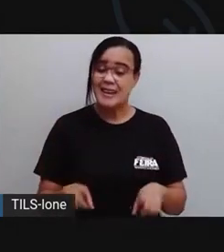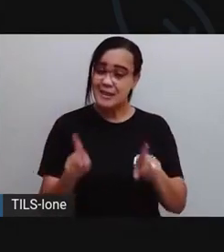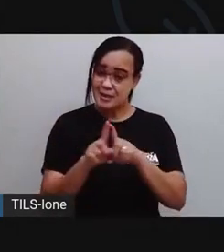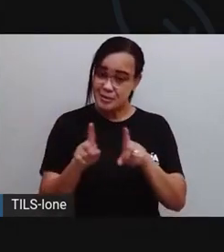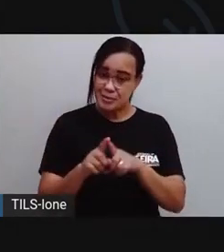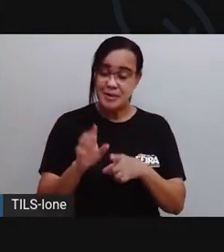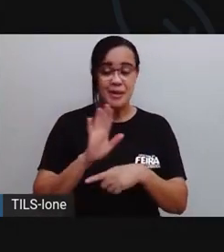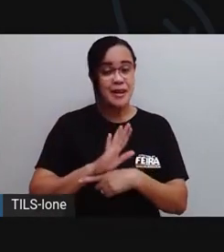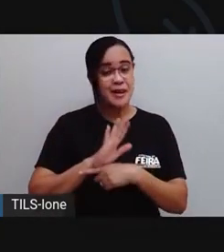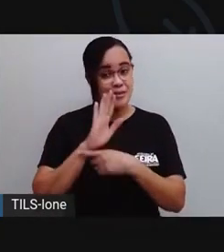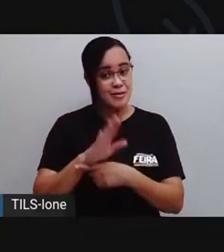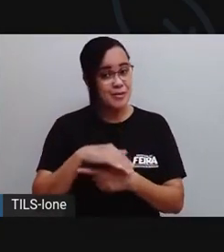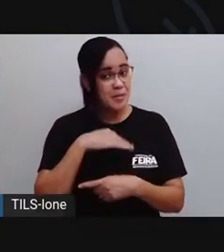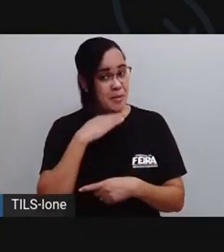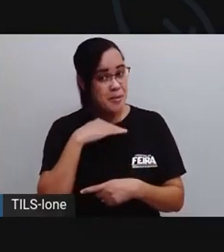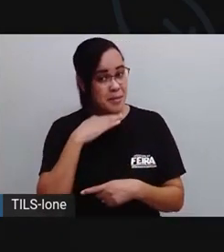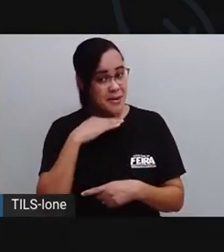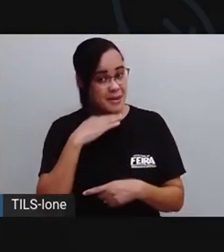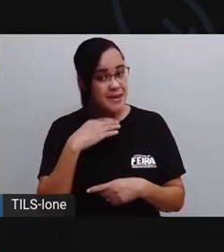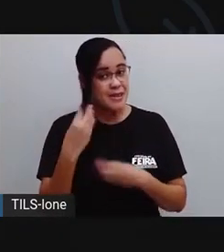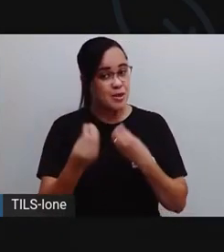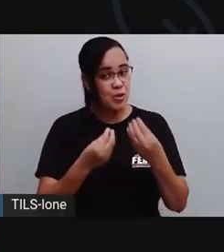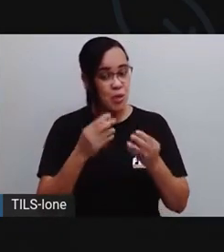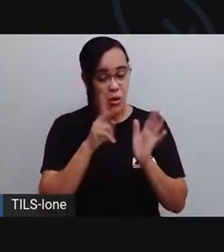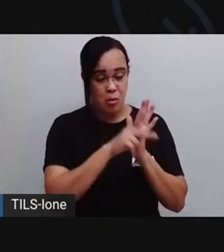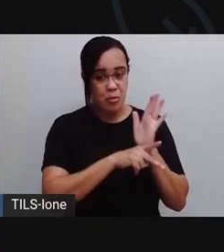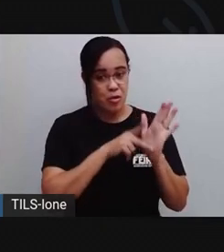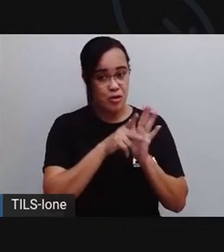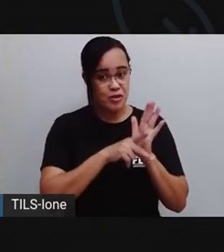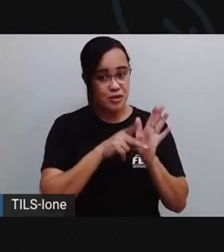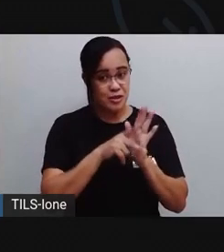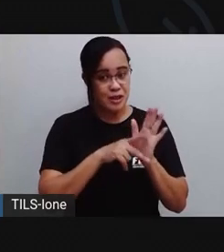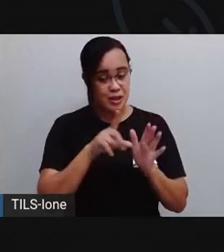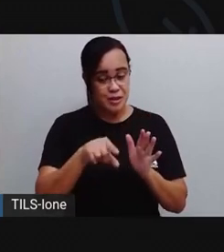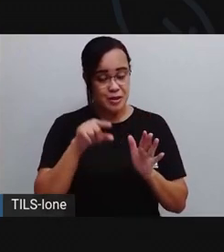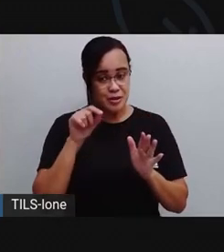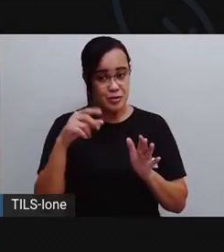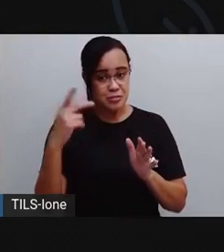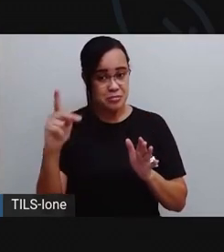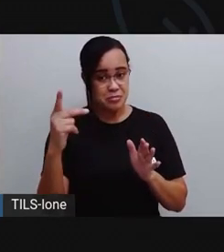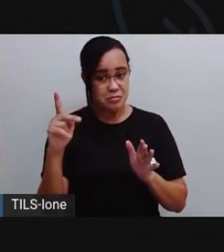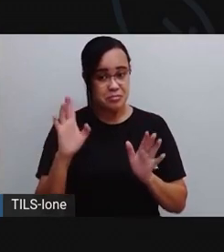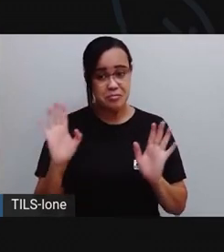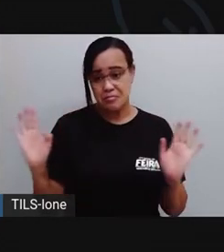aí o projeto que vocês querem fazer e aí customiza a sua roupa.